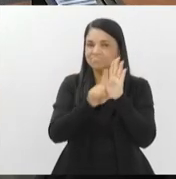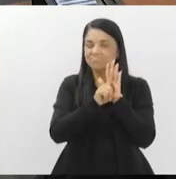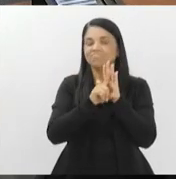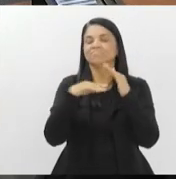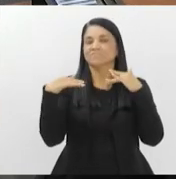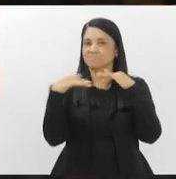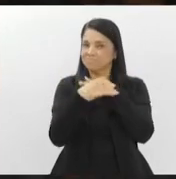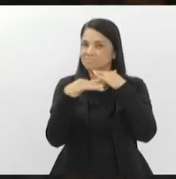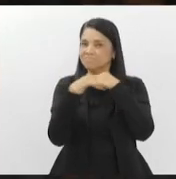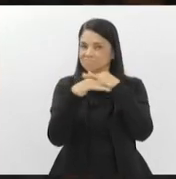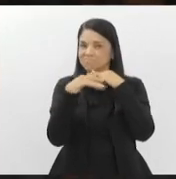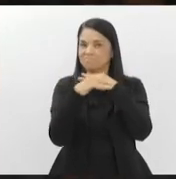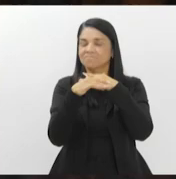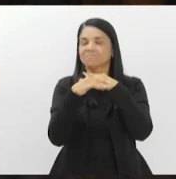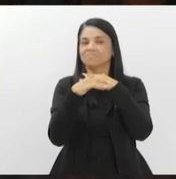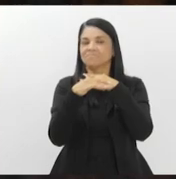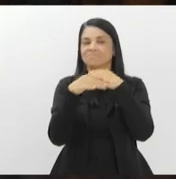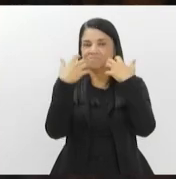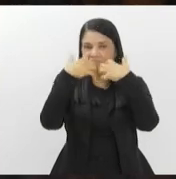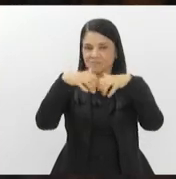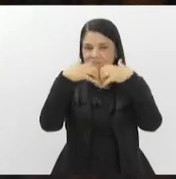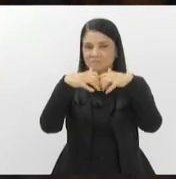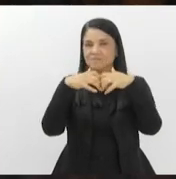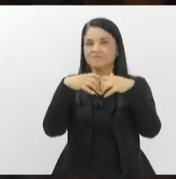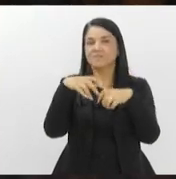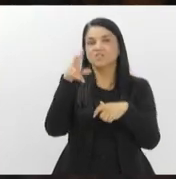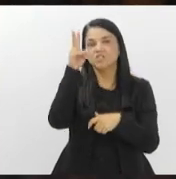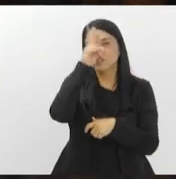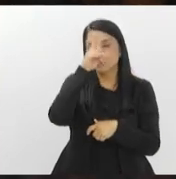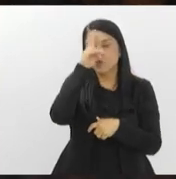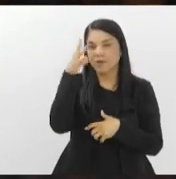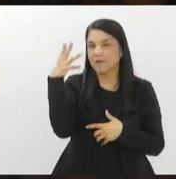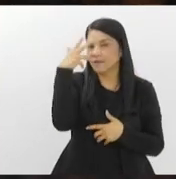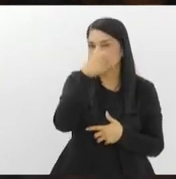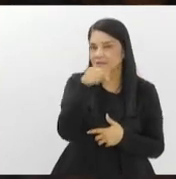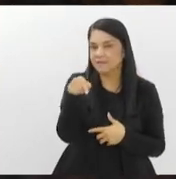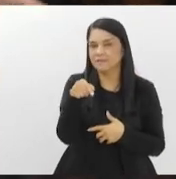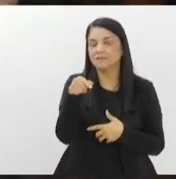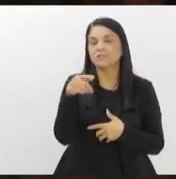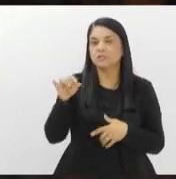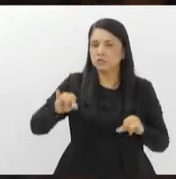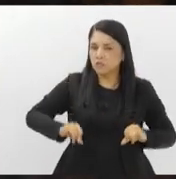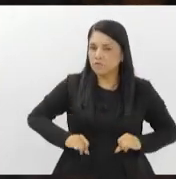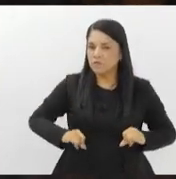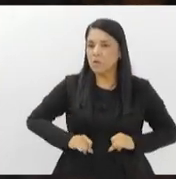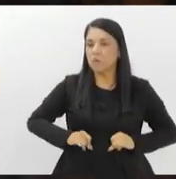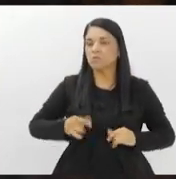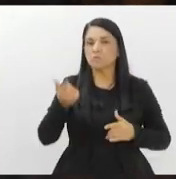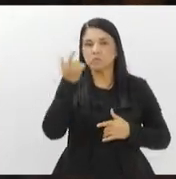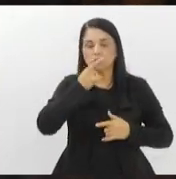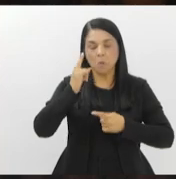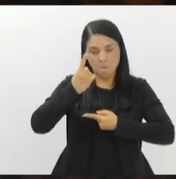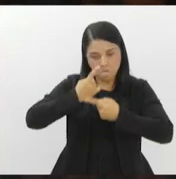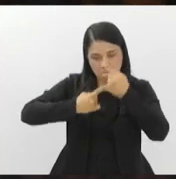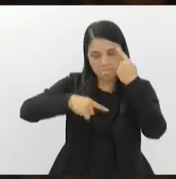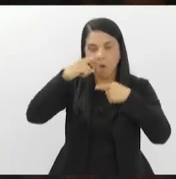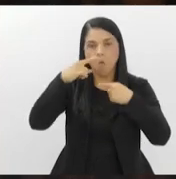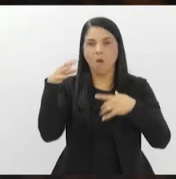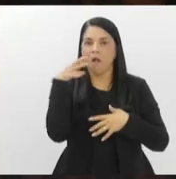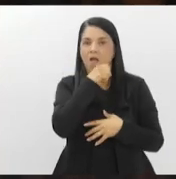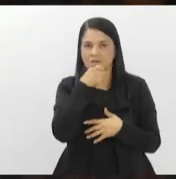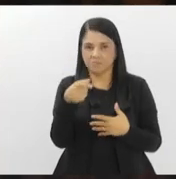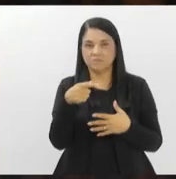cidade histórica que sofreu e se recompôs com tanta rapidez. Será muito importante essa